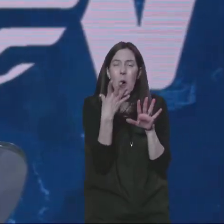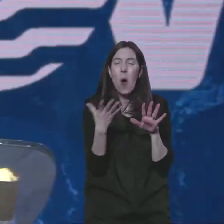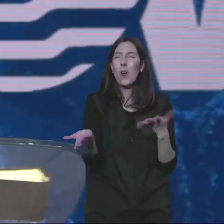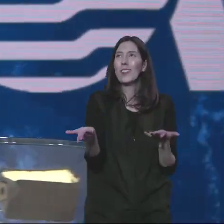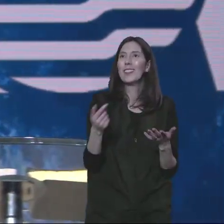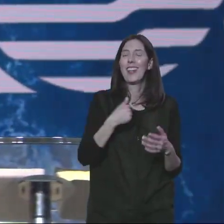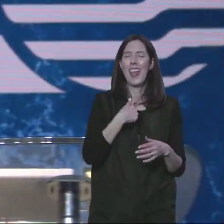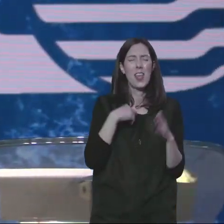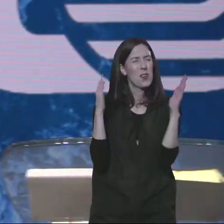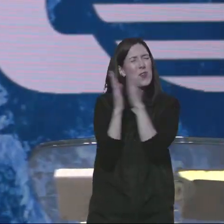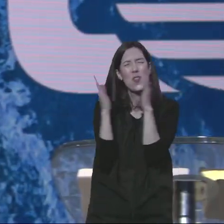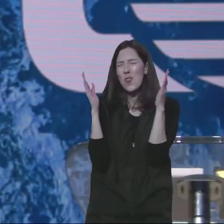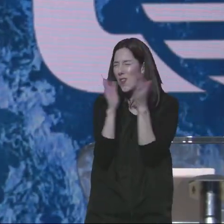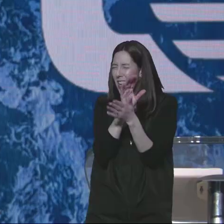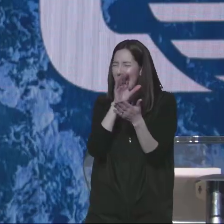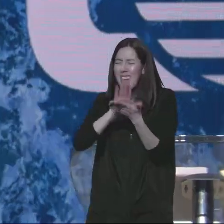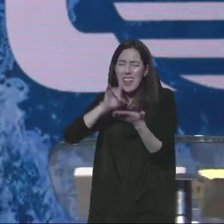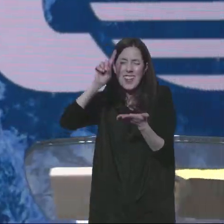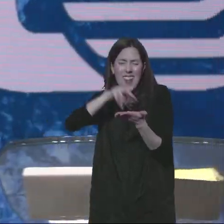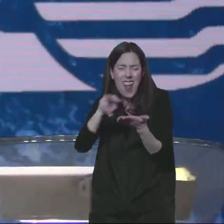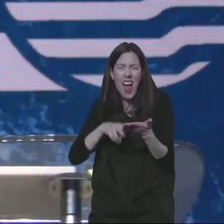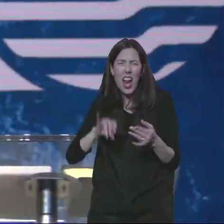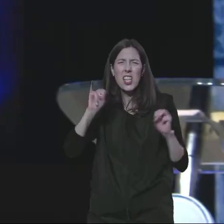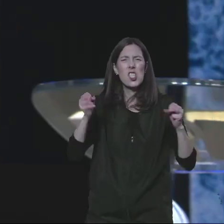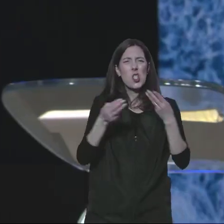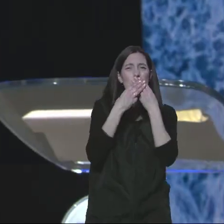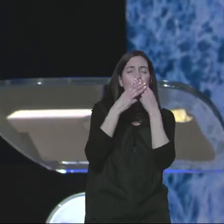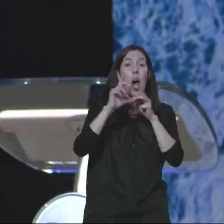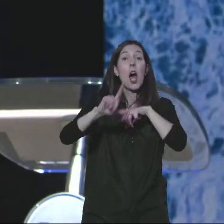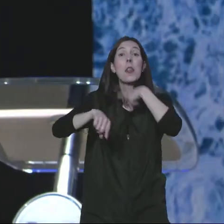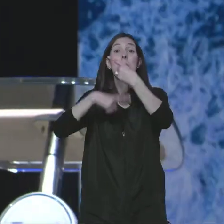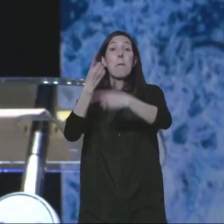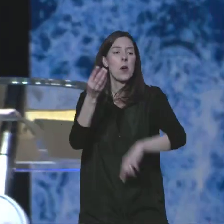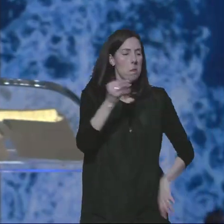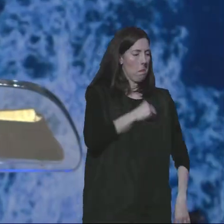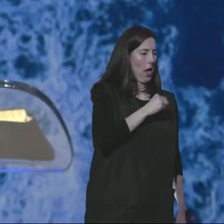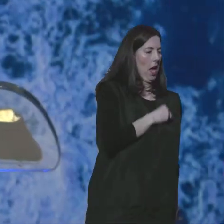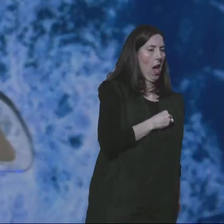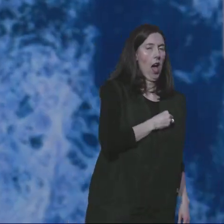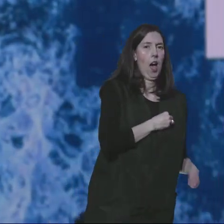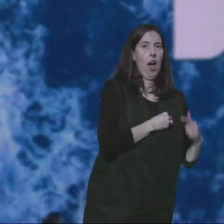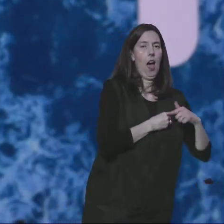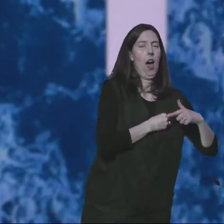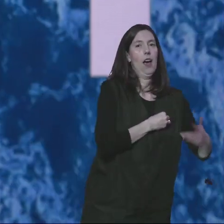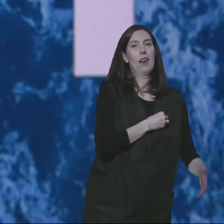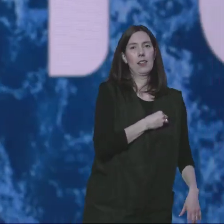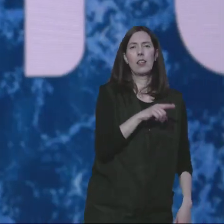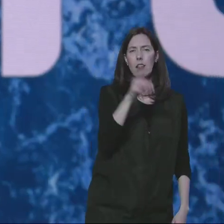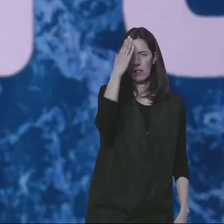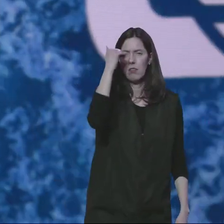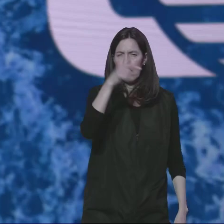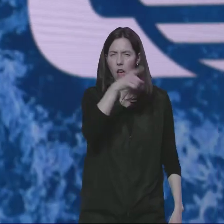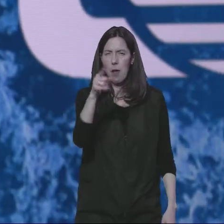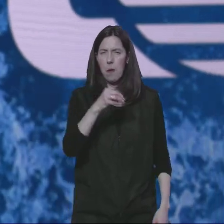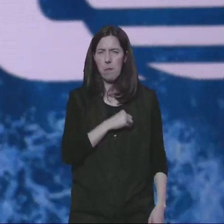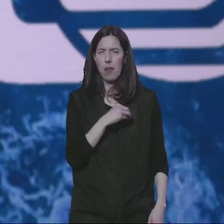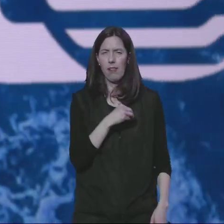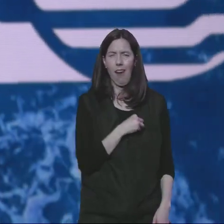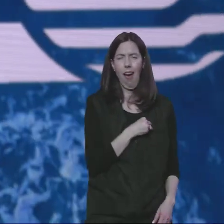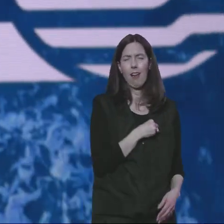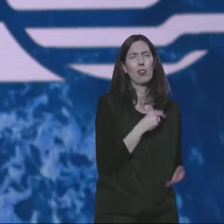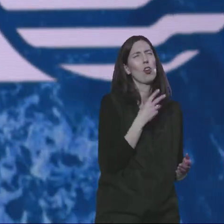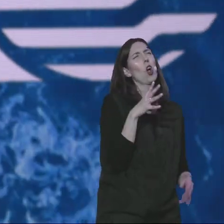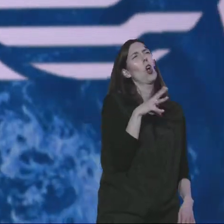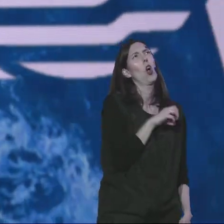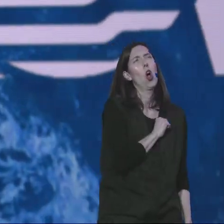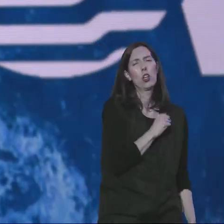estava orando, lendo a Bíblia, jejuando e tal, aí eu vou lá e cometo aquele pecado de estimação. Sabe o pecado de estimação? Que